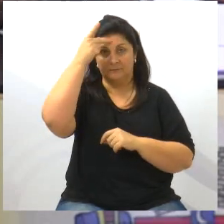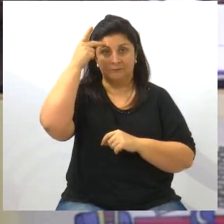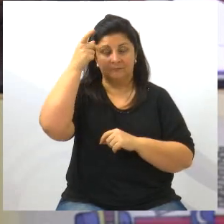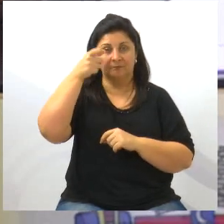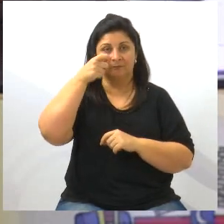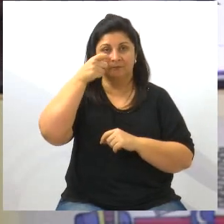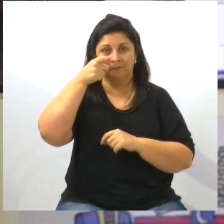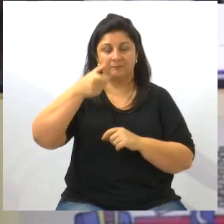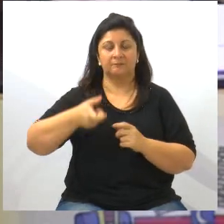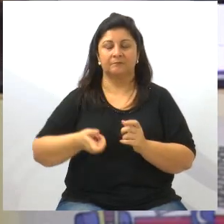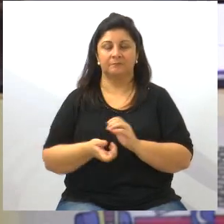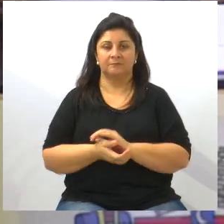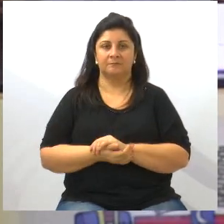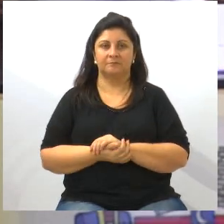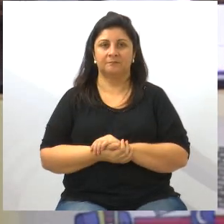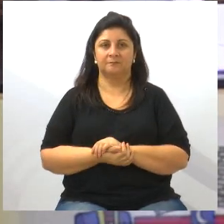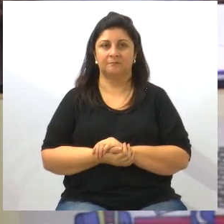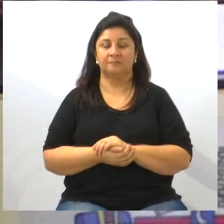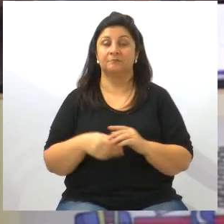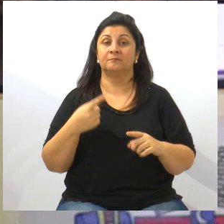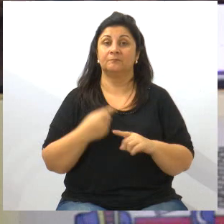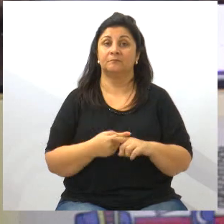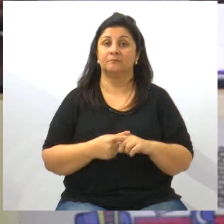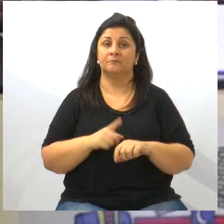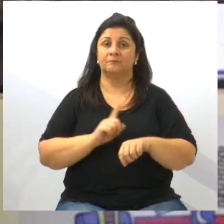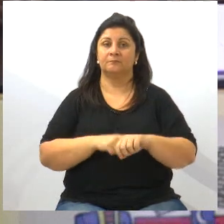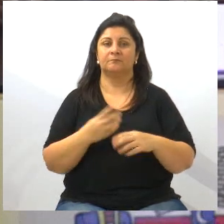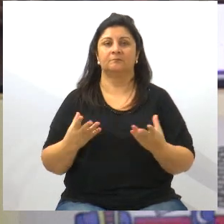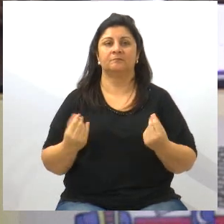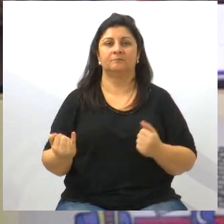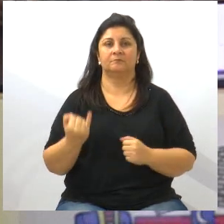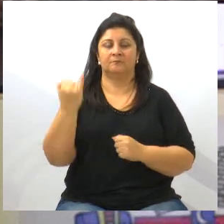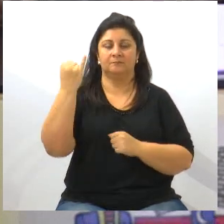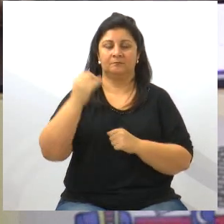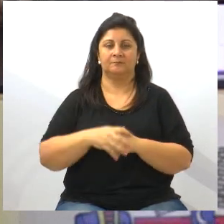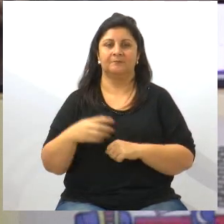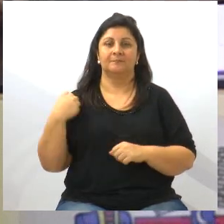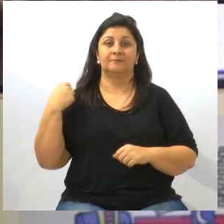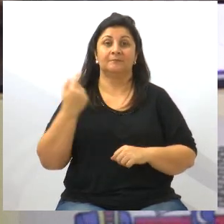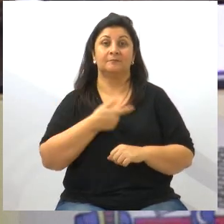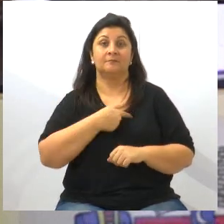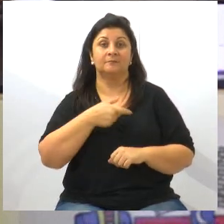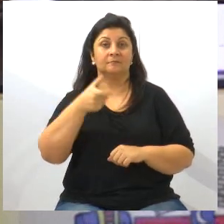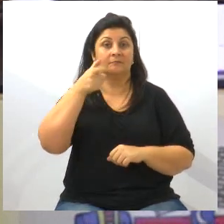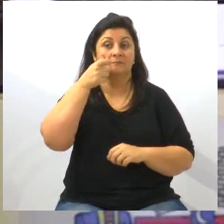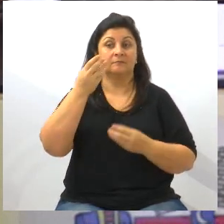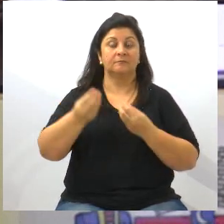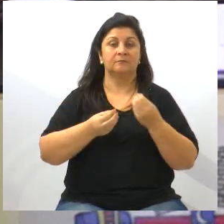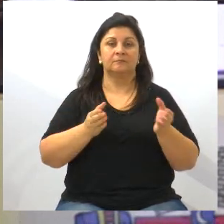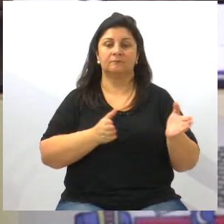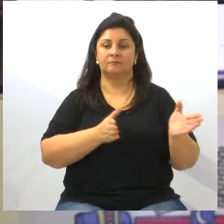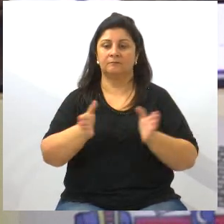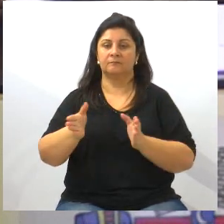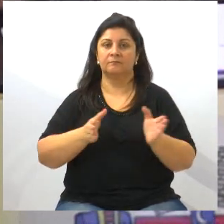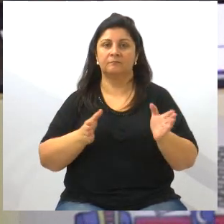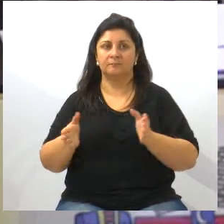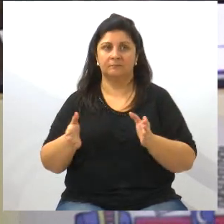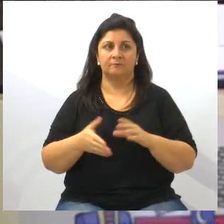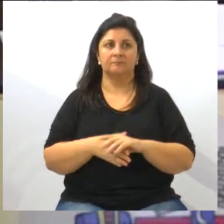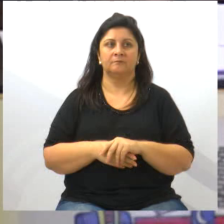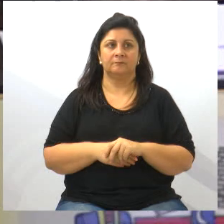estão aqui nos assistindo, porque é um momento muito importante. Estamos decidindo algumas coisas,